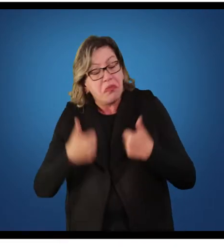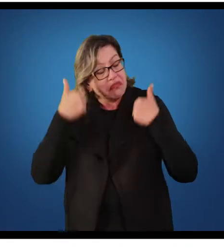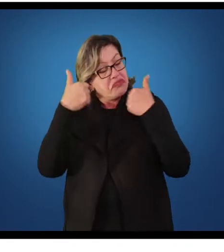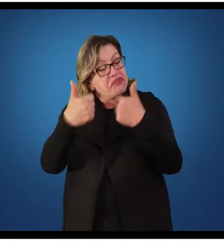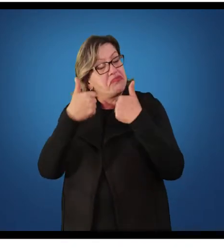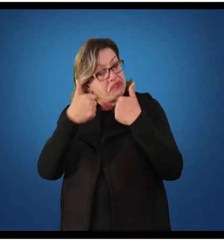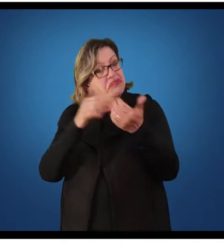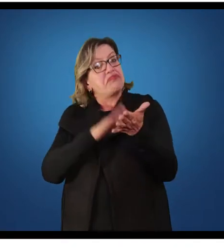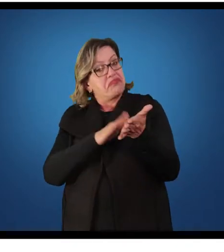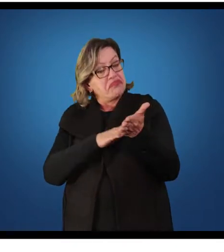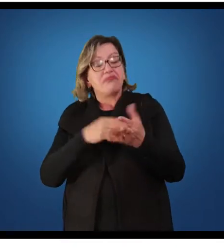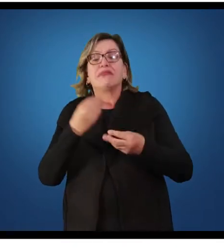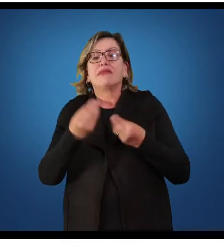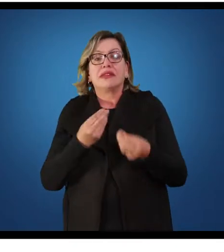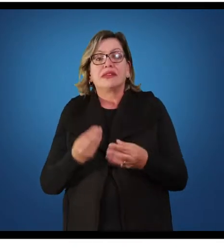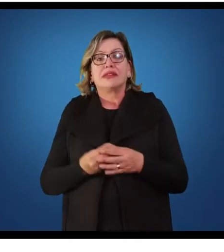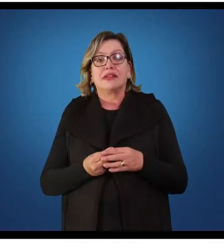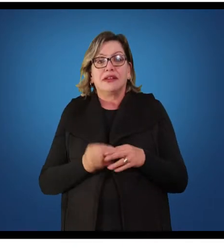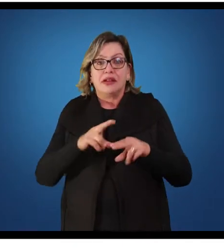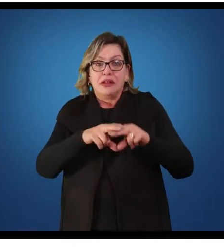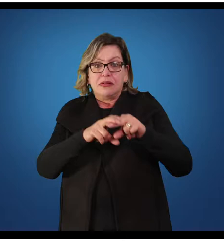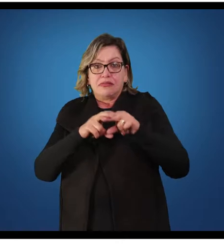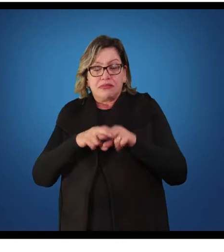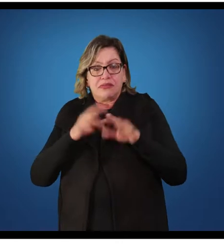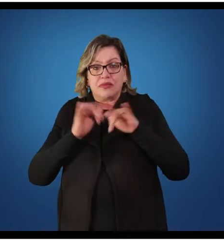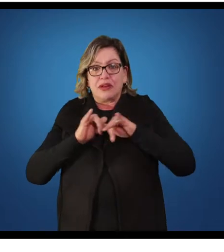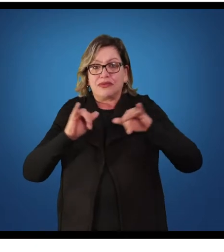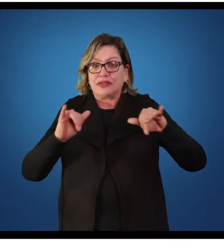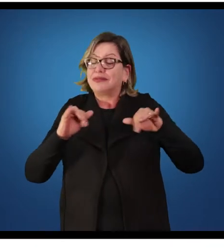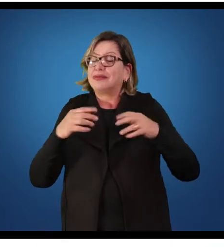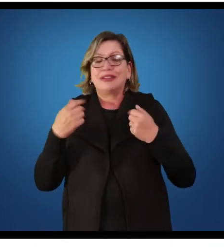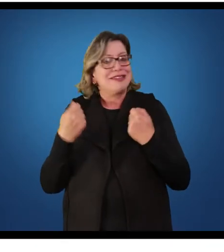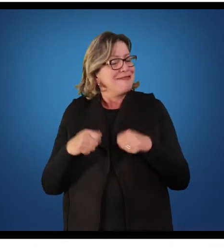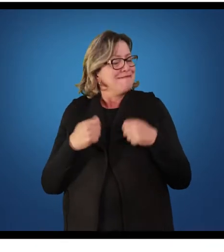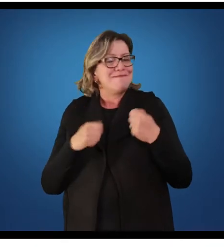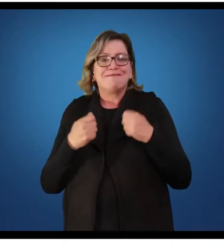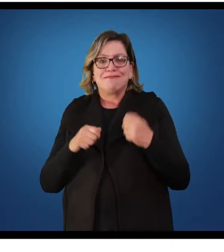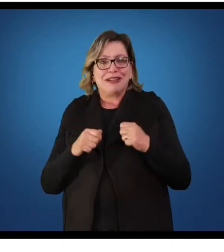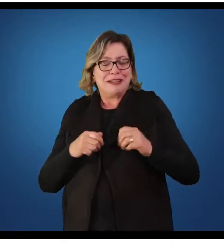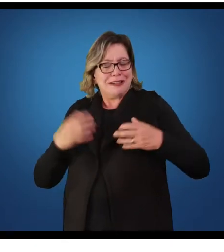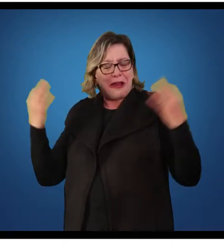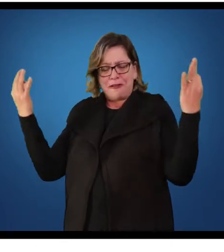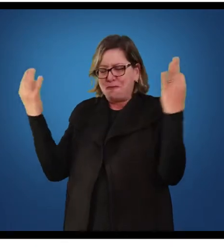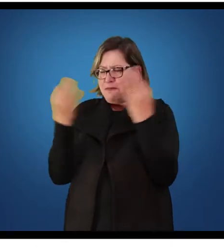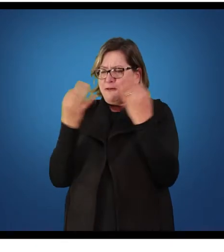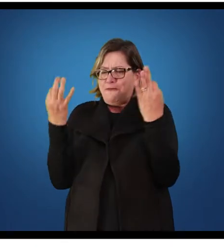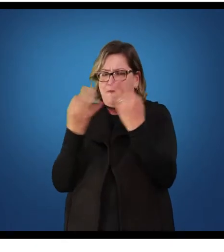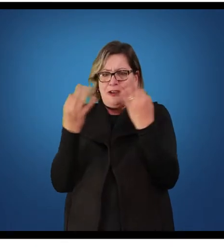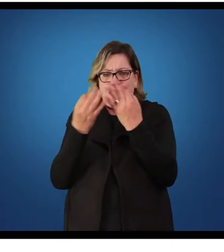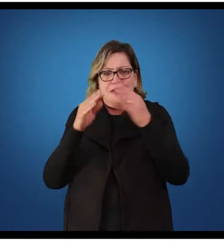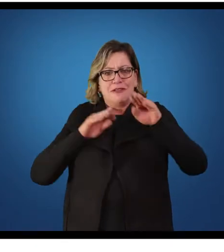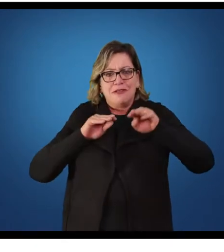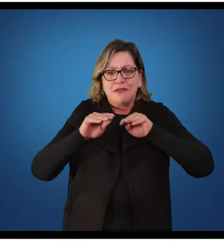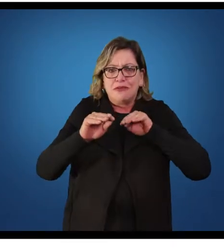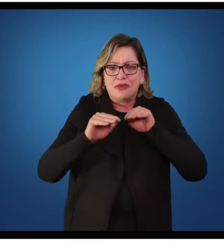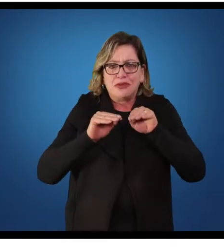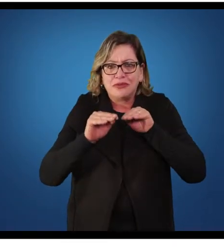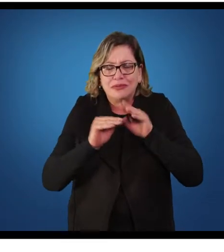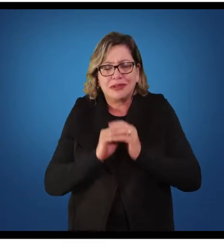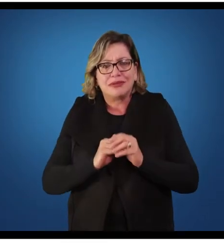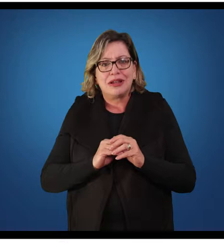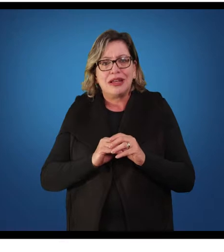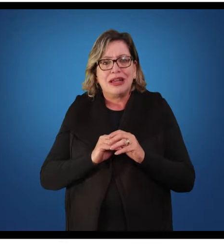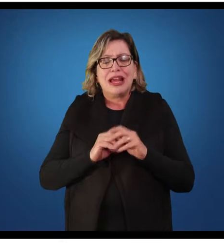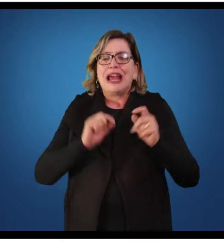Vale. Certo? Por isso que eu digo que nós não precisamos nos ater à perfeição de movimento. Quem tem que